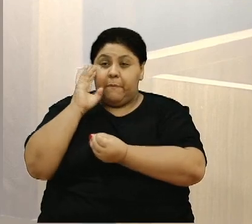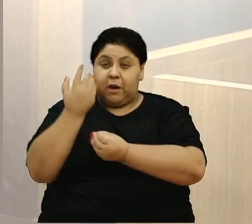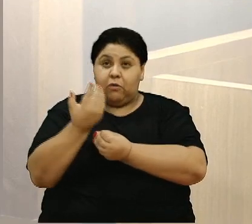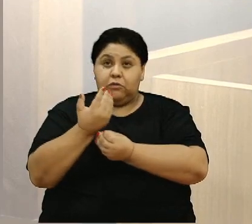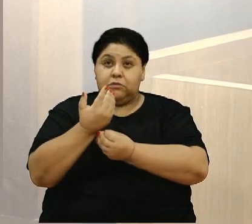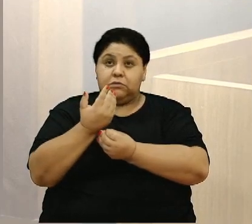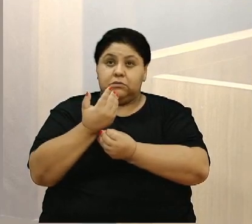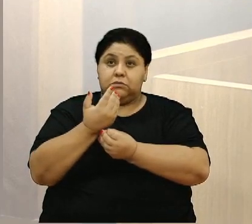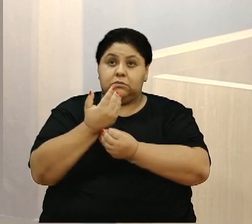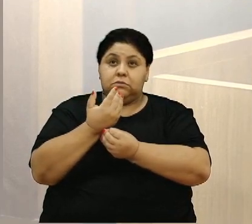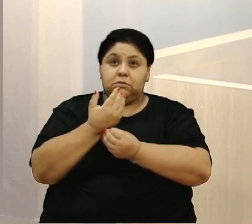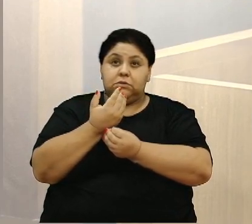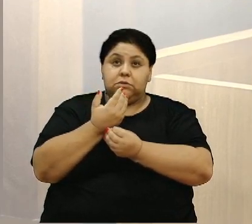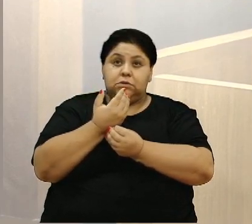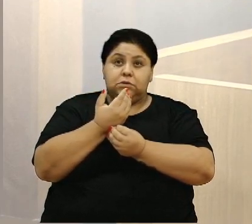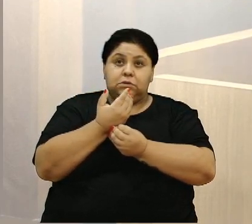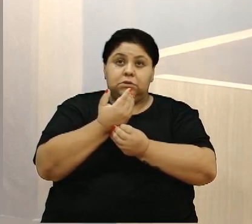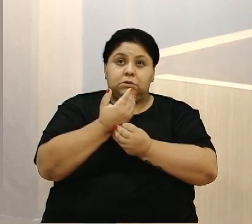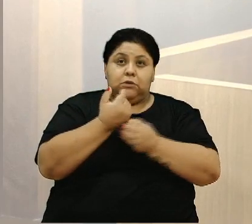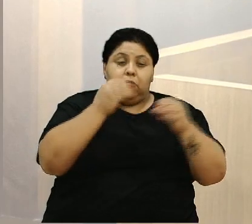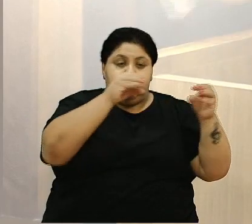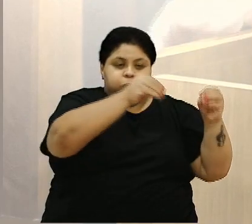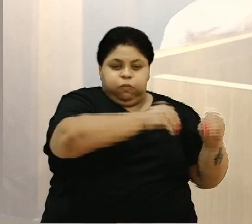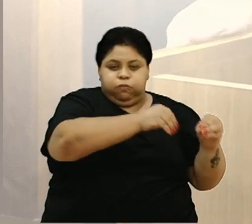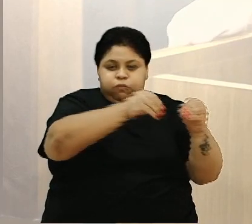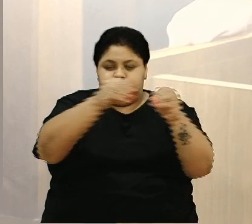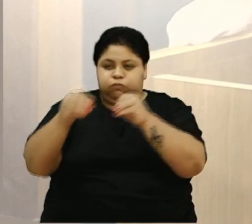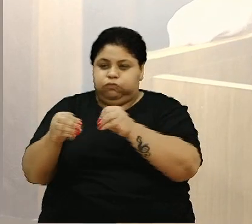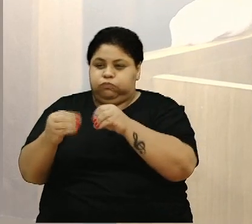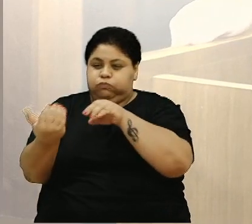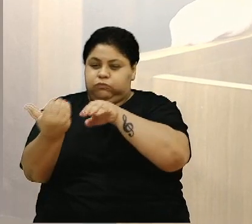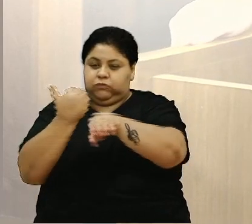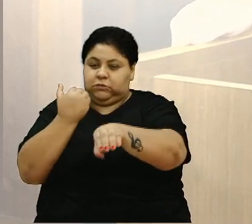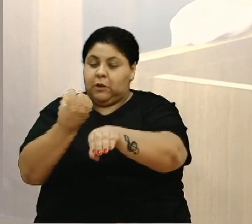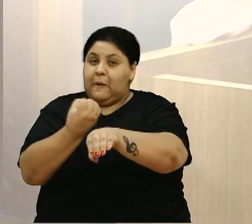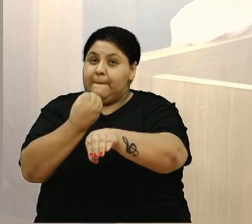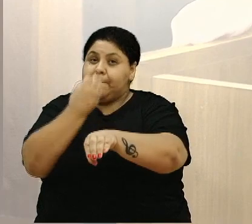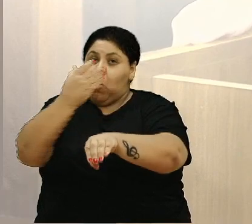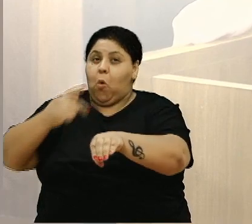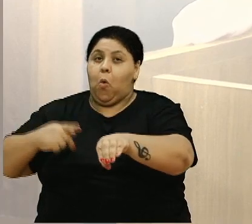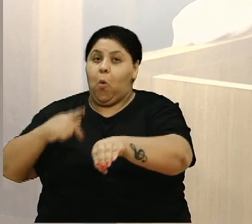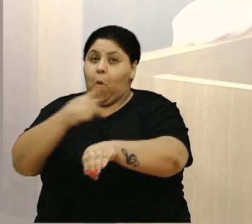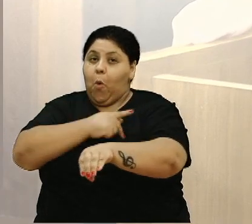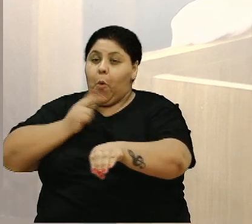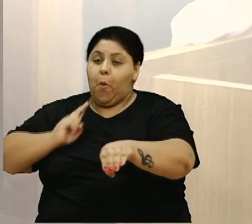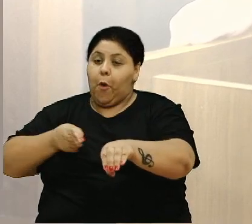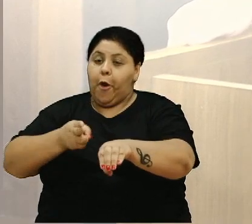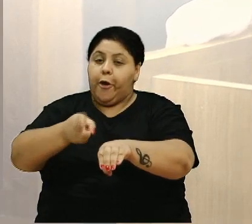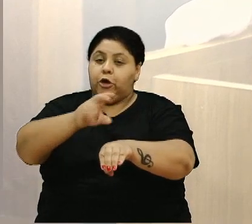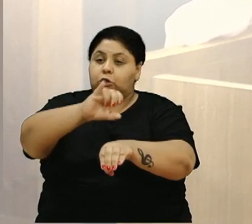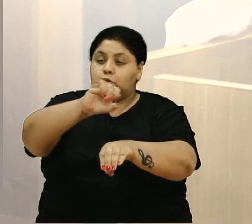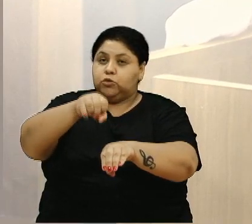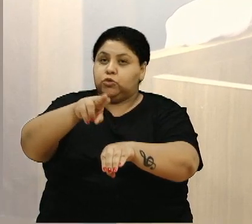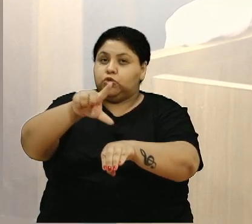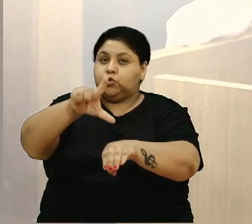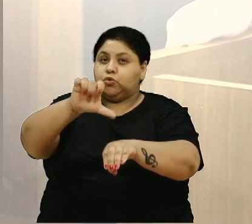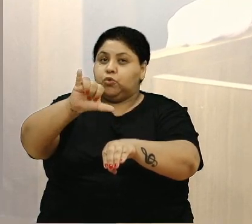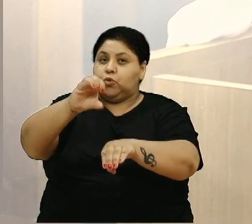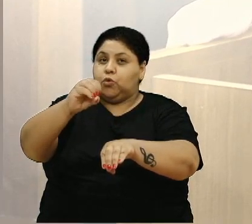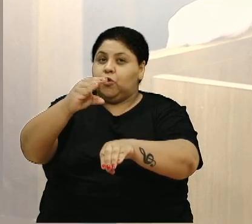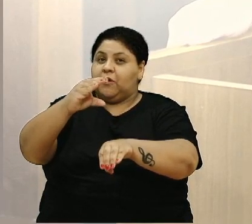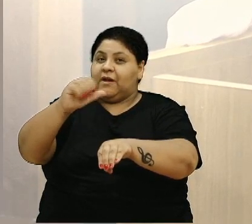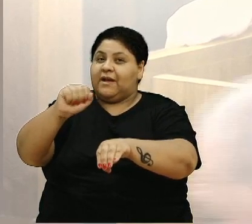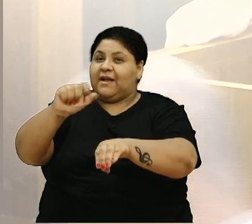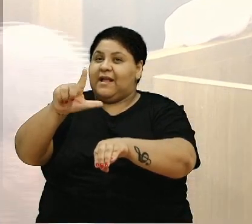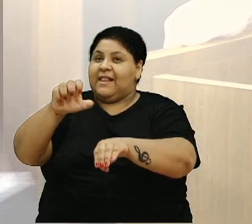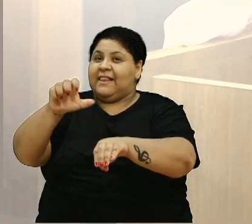atravessar a Avenida Bom Pastor, que dá com a continuidade com a Júlio Calegari. Vocês imaginam que ela chega